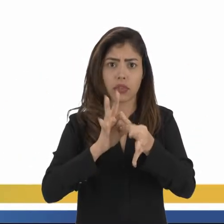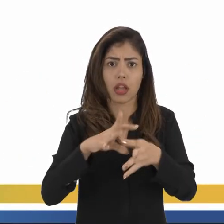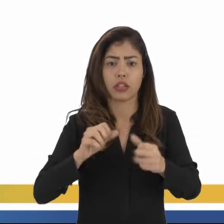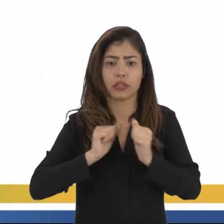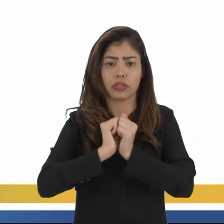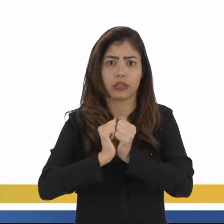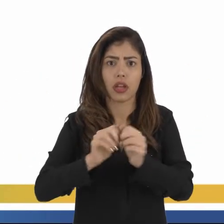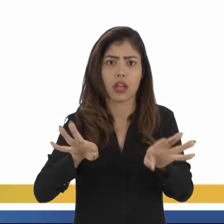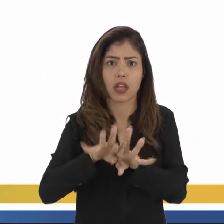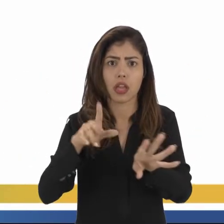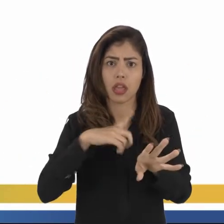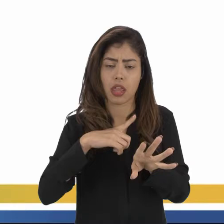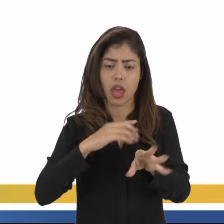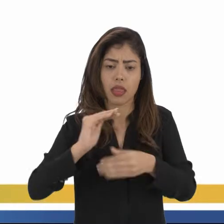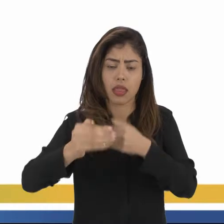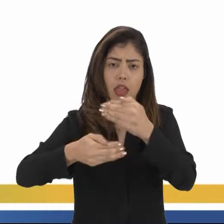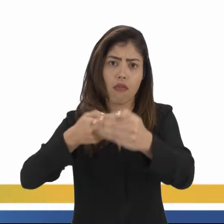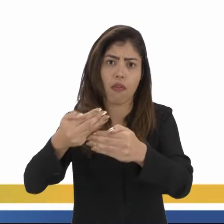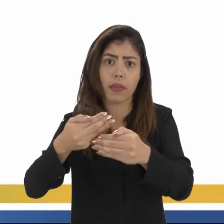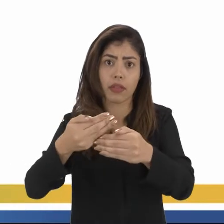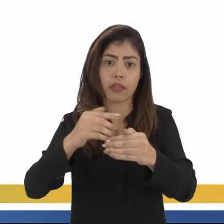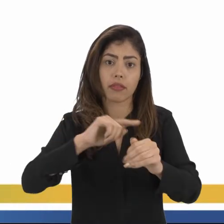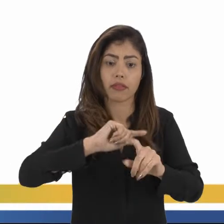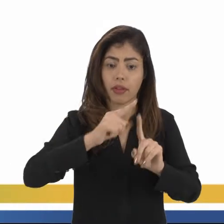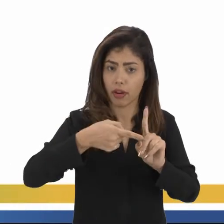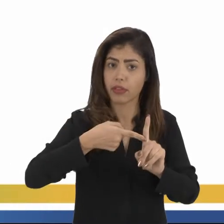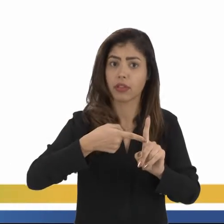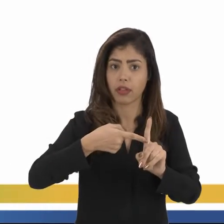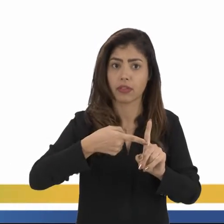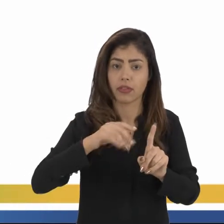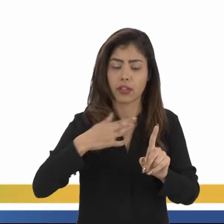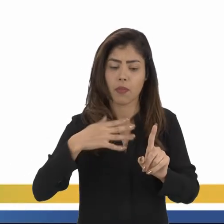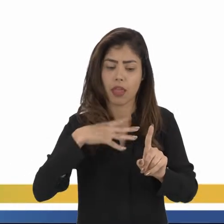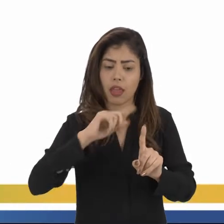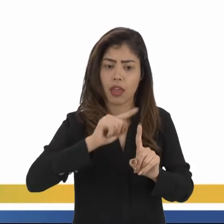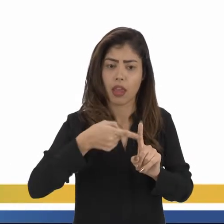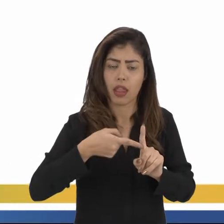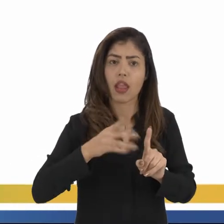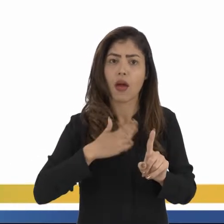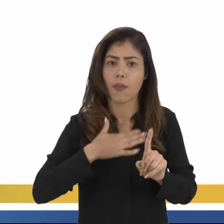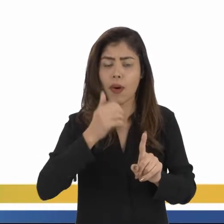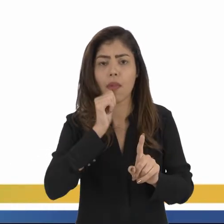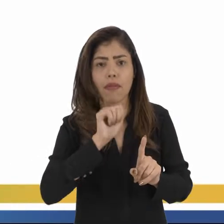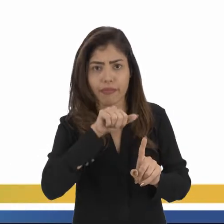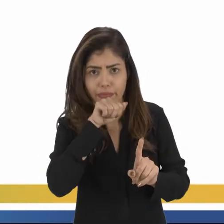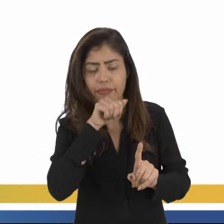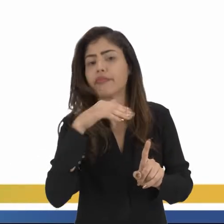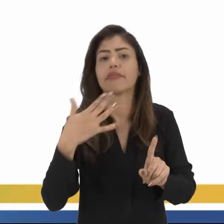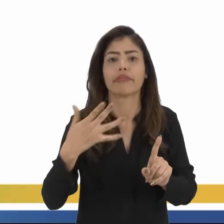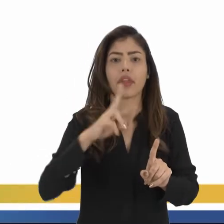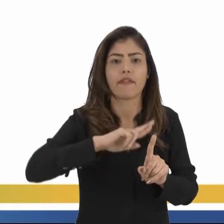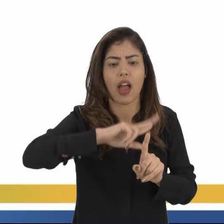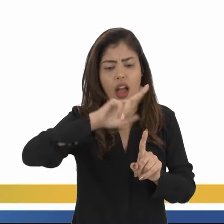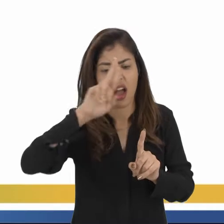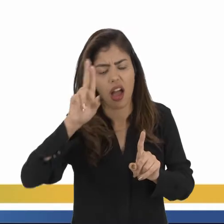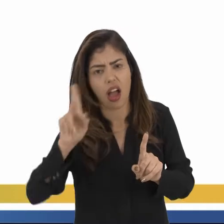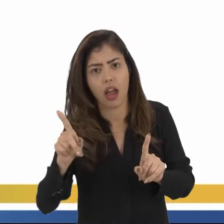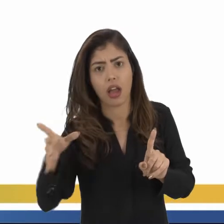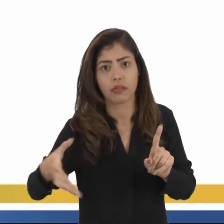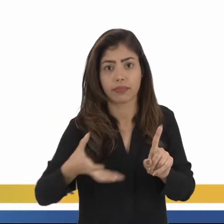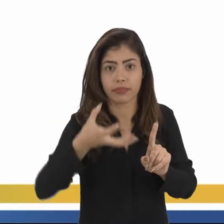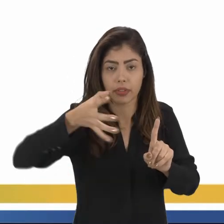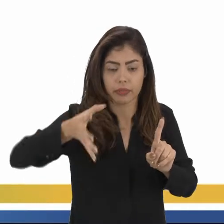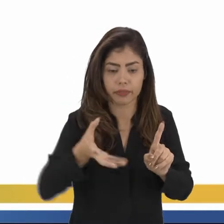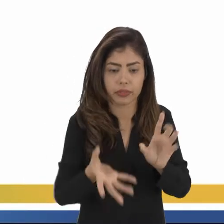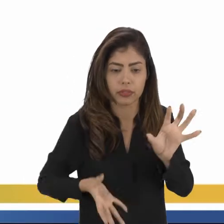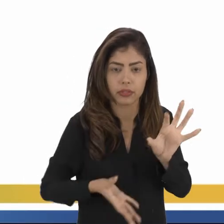durante o nosso desenvolvimento embrionário. Quando nós estamos sendo gerados na barriga da nossa mãe, várias células se